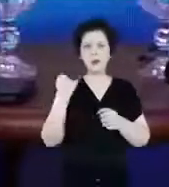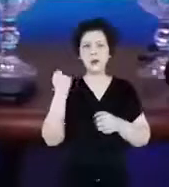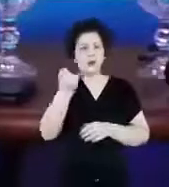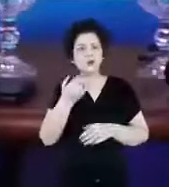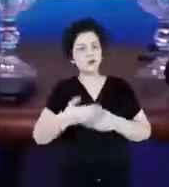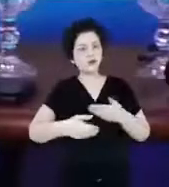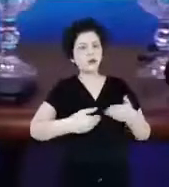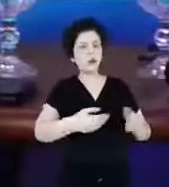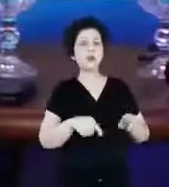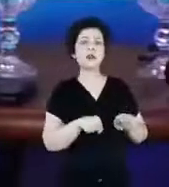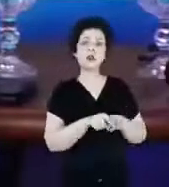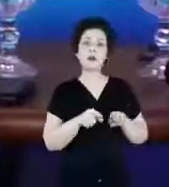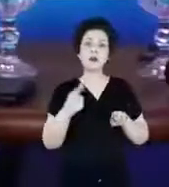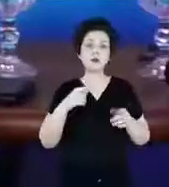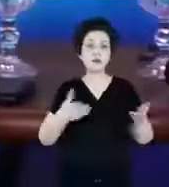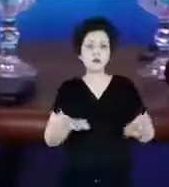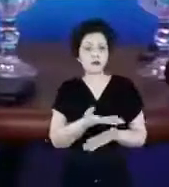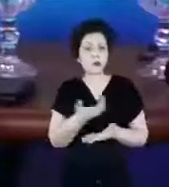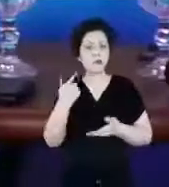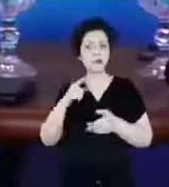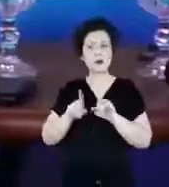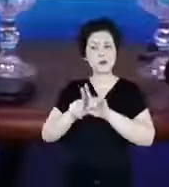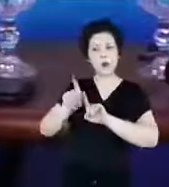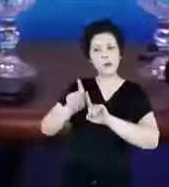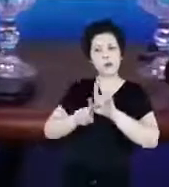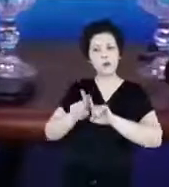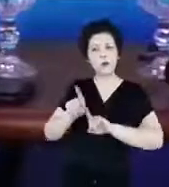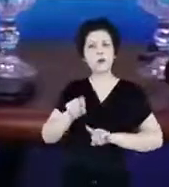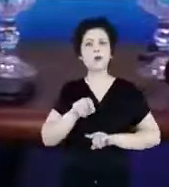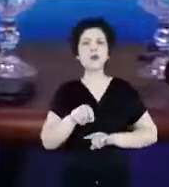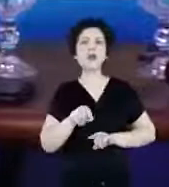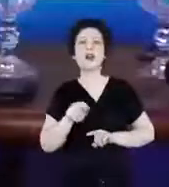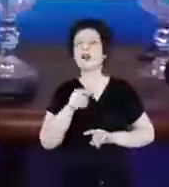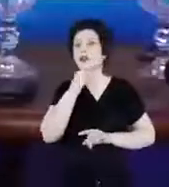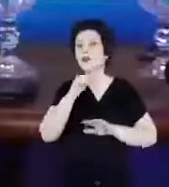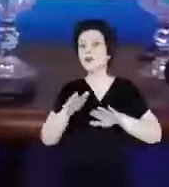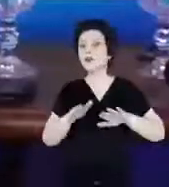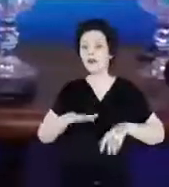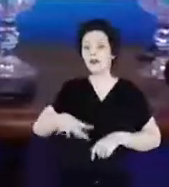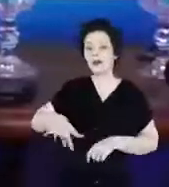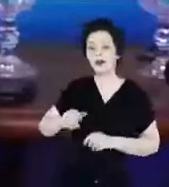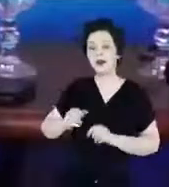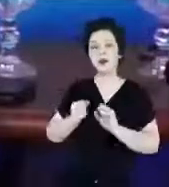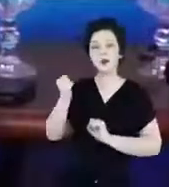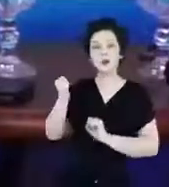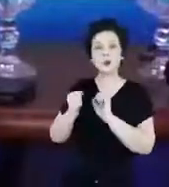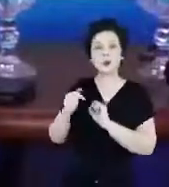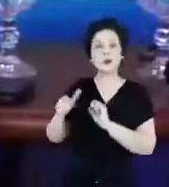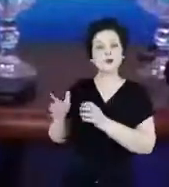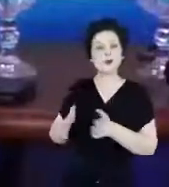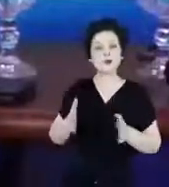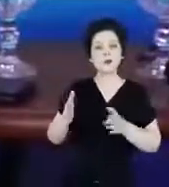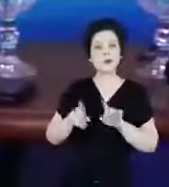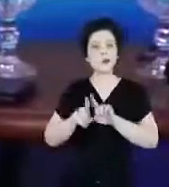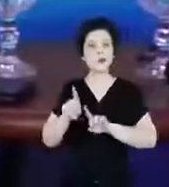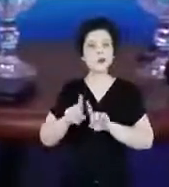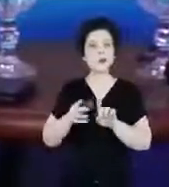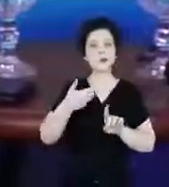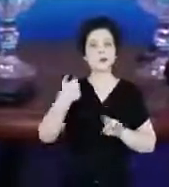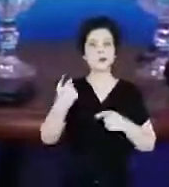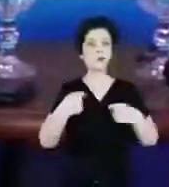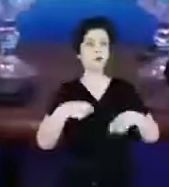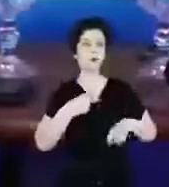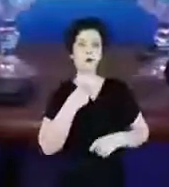ter nisso um ganho competitivo para o seu produto final. E nós não podemos martirizar, né, nem impedir esse